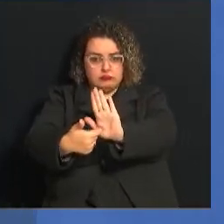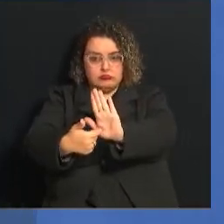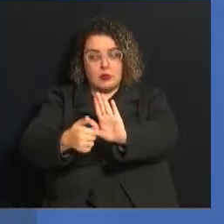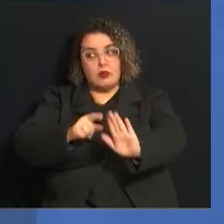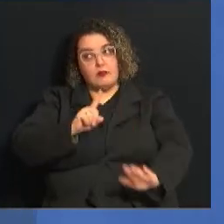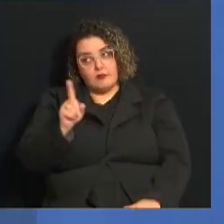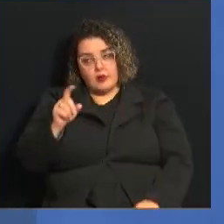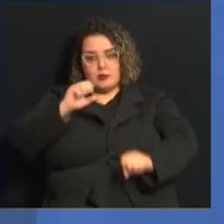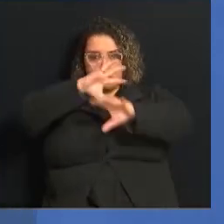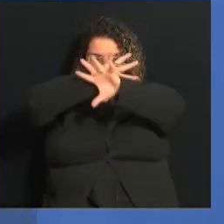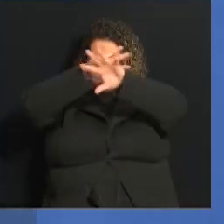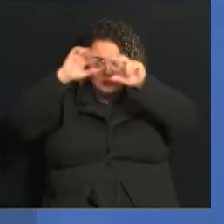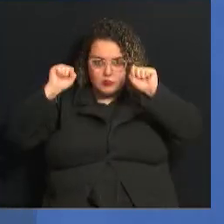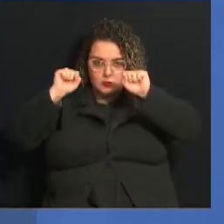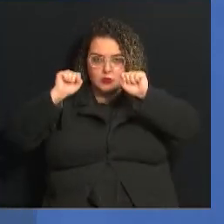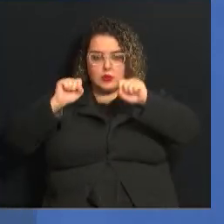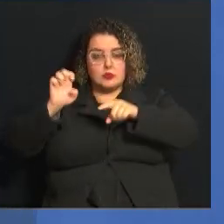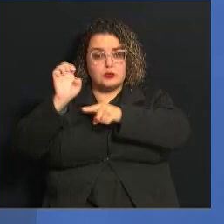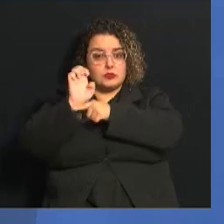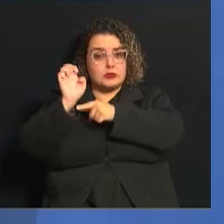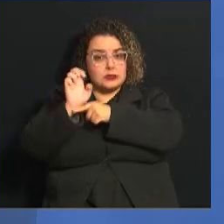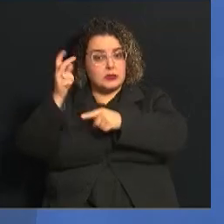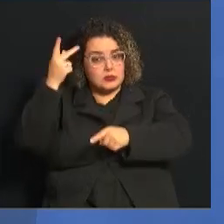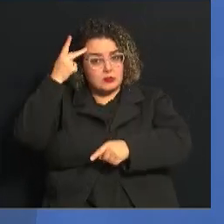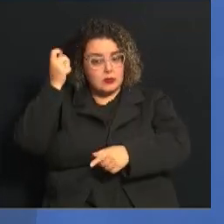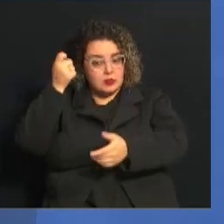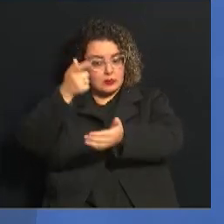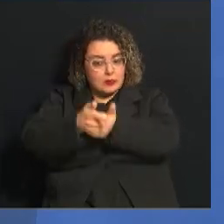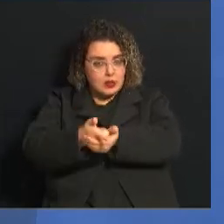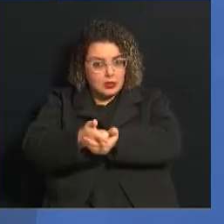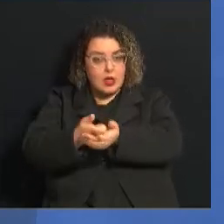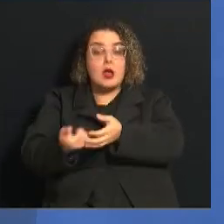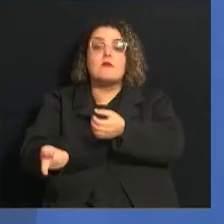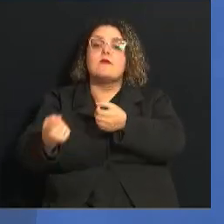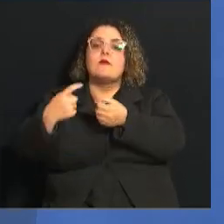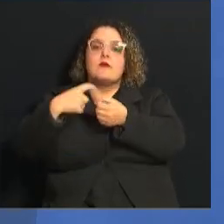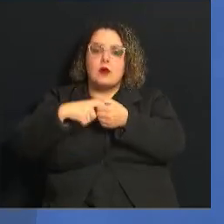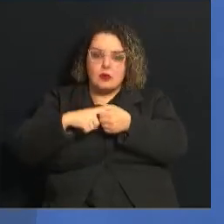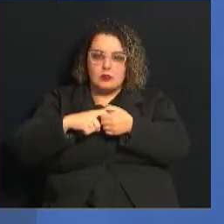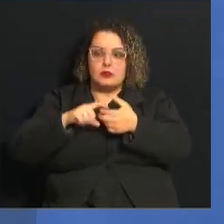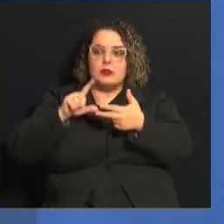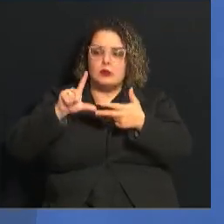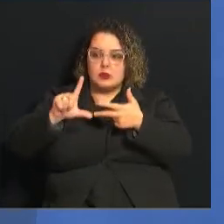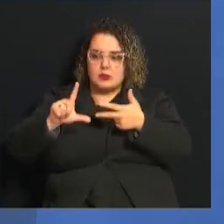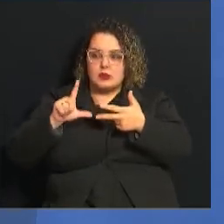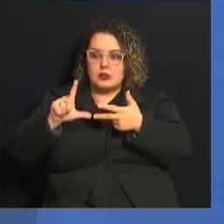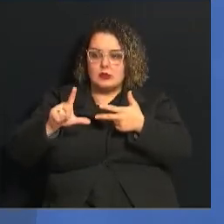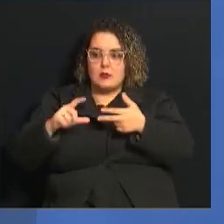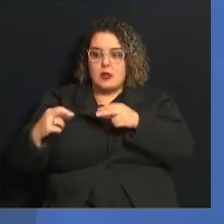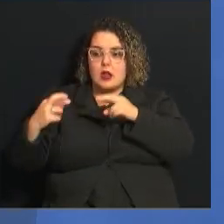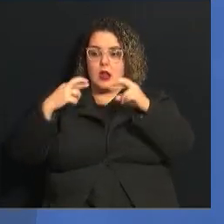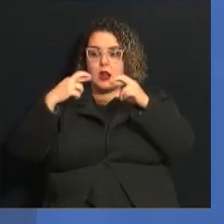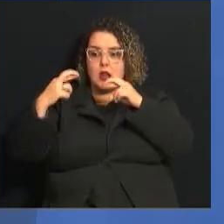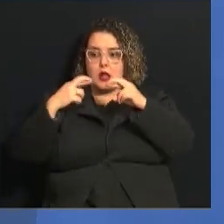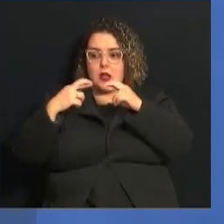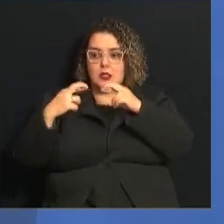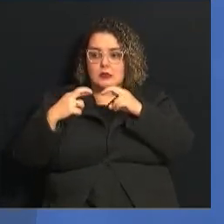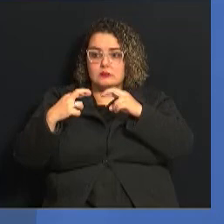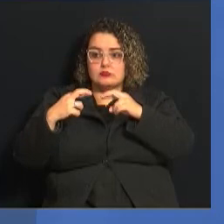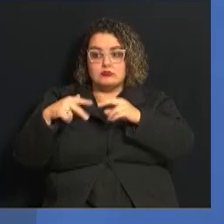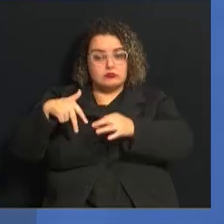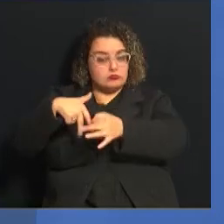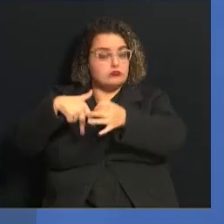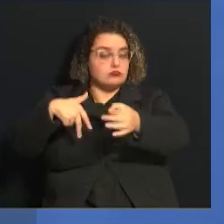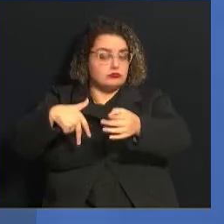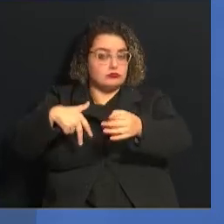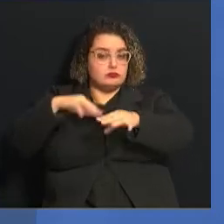Tribunal de Contas do Estado de São Paulo e depois volta para o legislativo para analisar o parecer do tribunal e foi isso que aconteceu